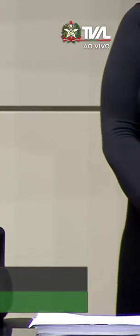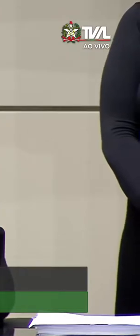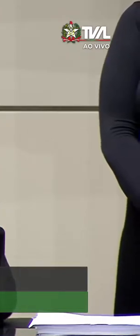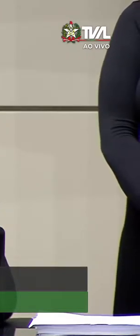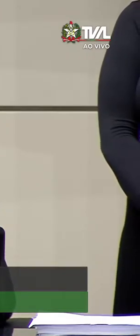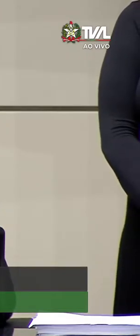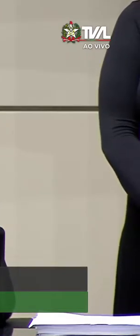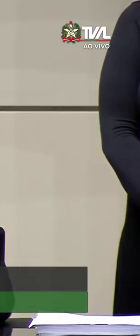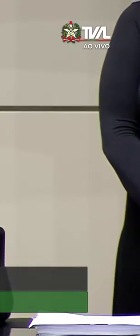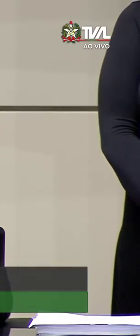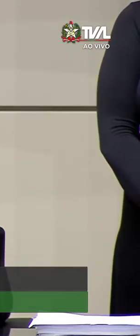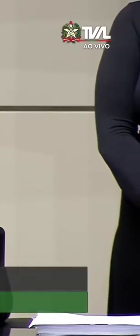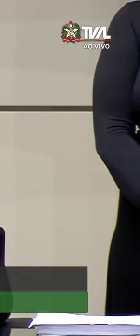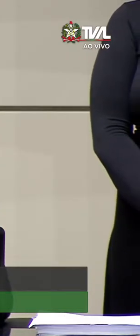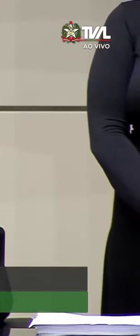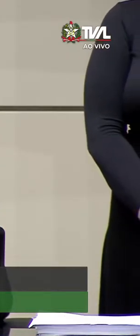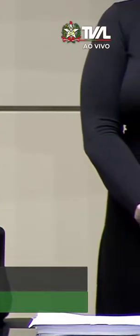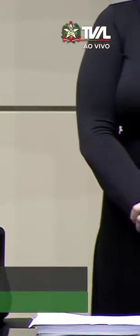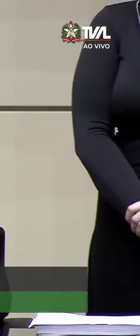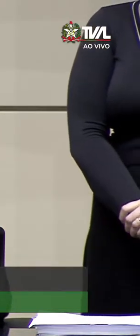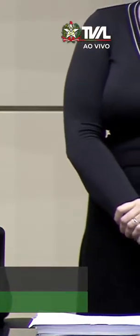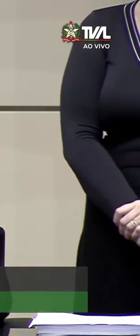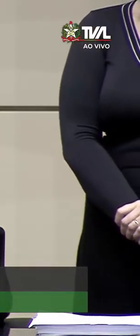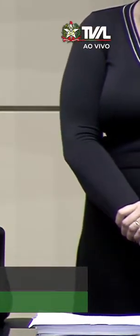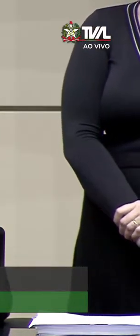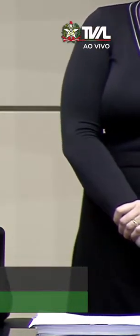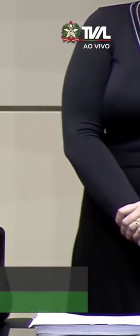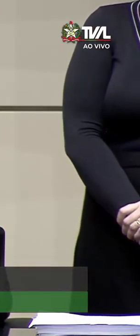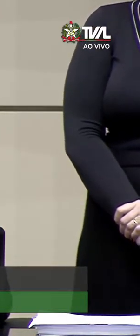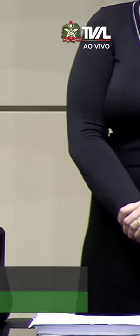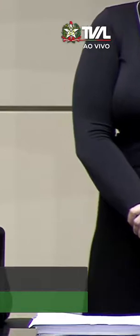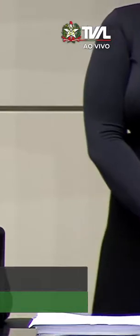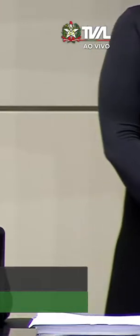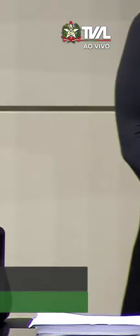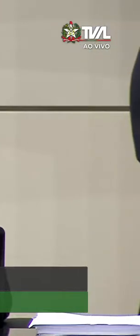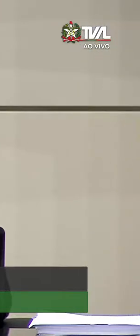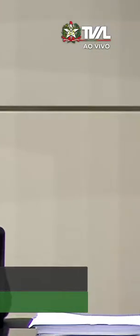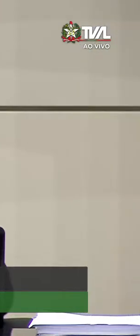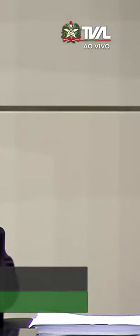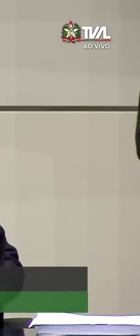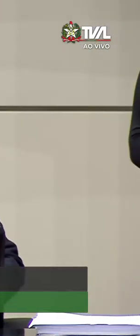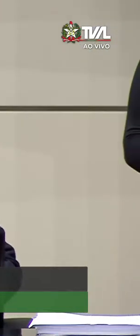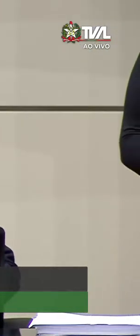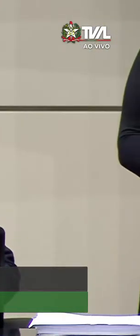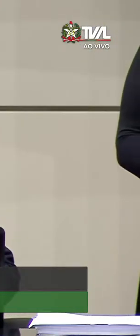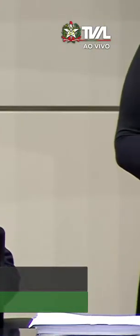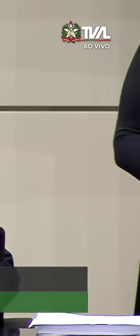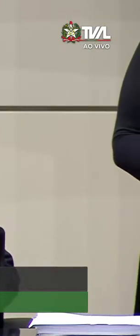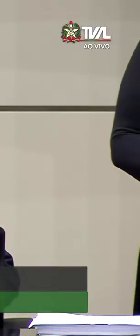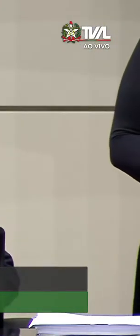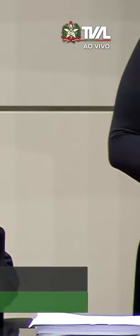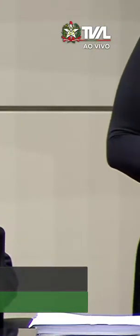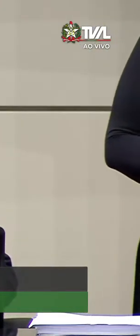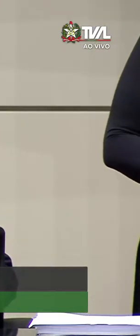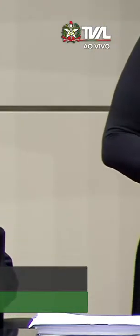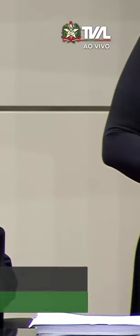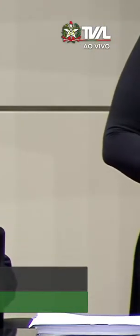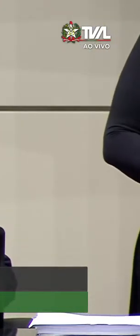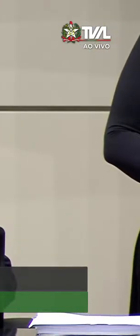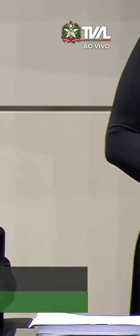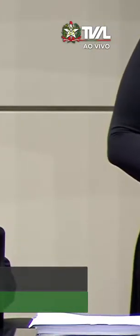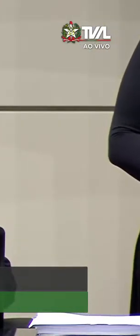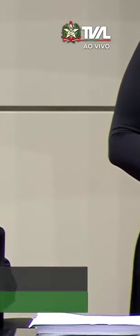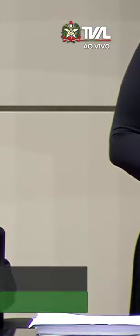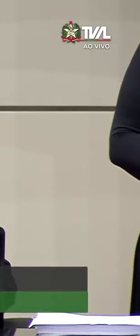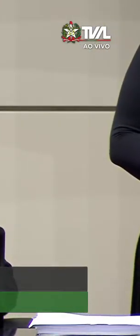à energia estática, encaminhado aqui pelo deputado Kennedy Nunes. Solicita que a Comissão de Trabalho, Administração e